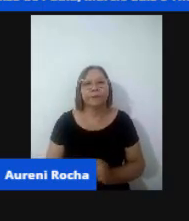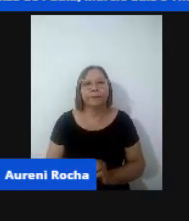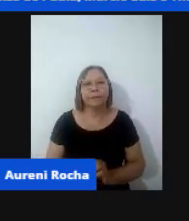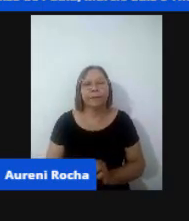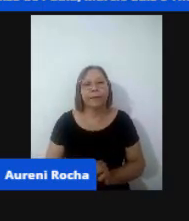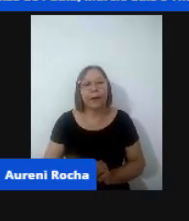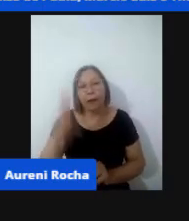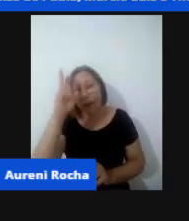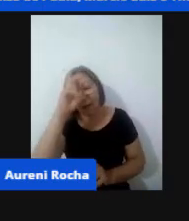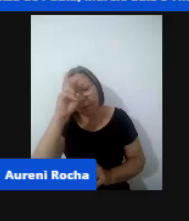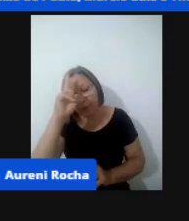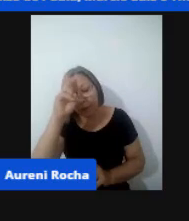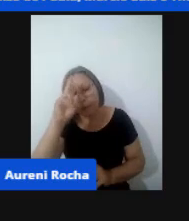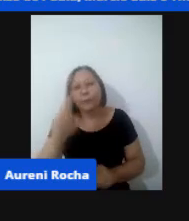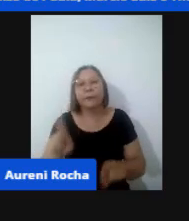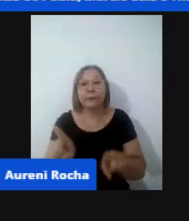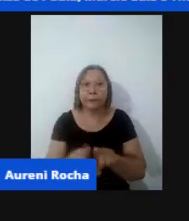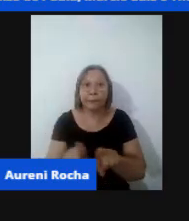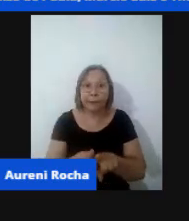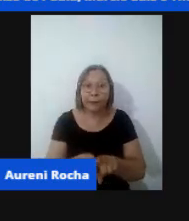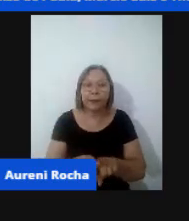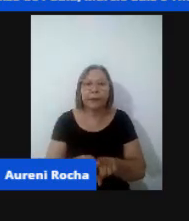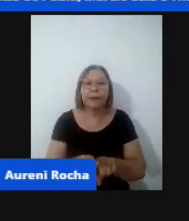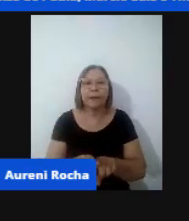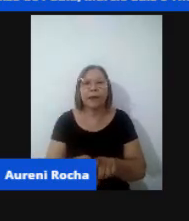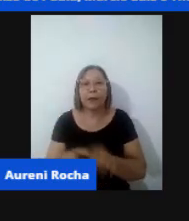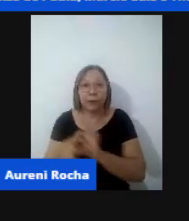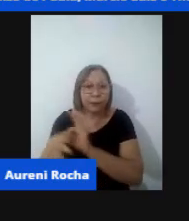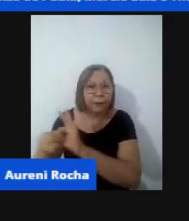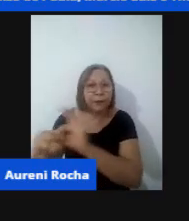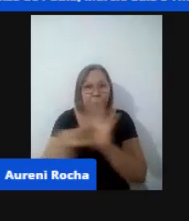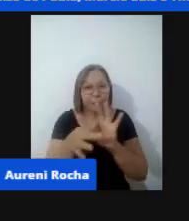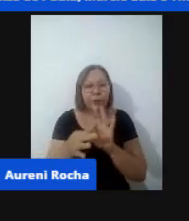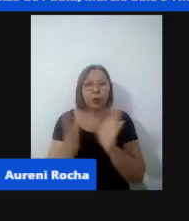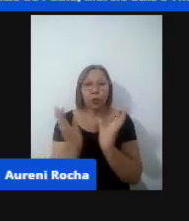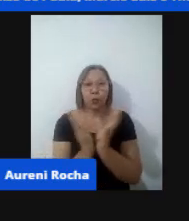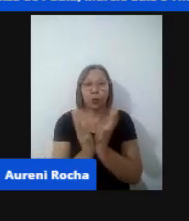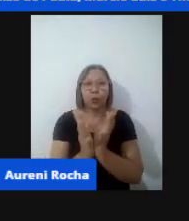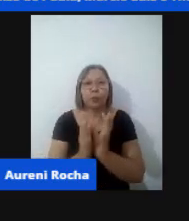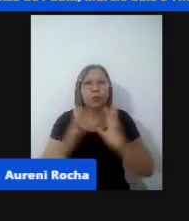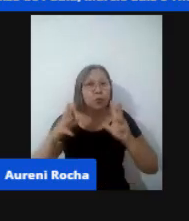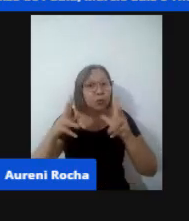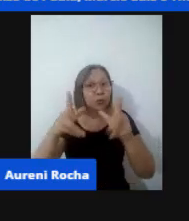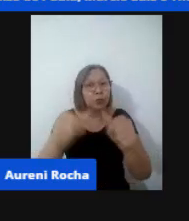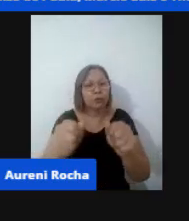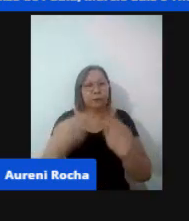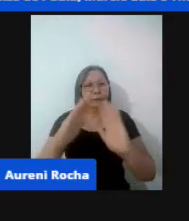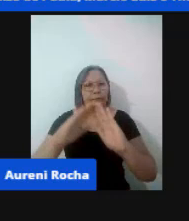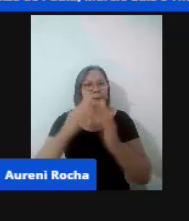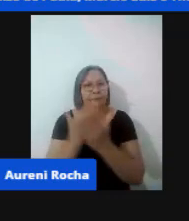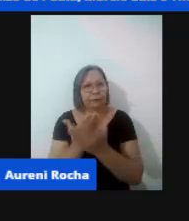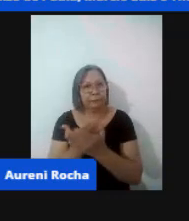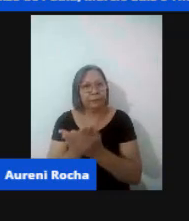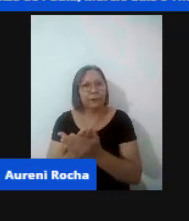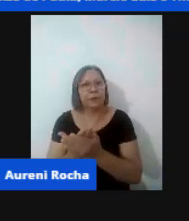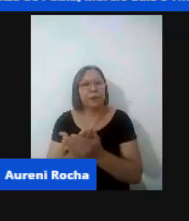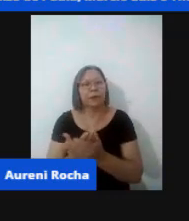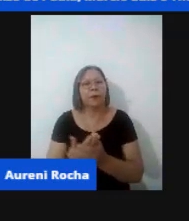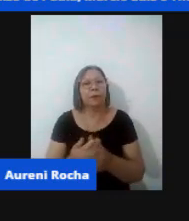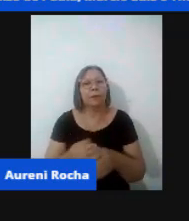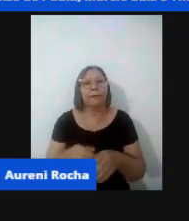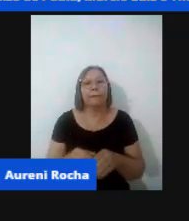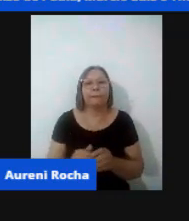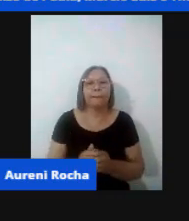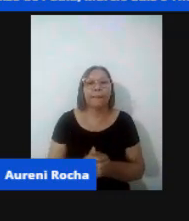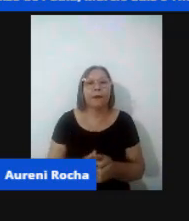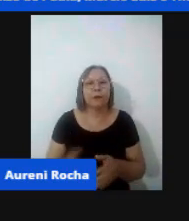Lembrando também a importância do engajamento do grupo escolar. Esse ensino colaborativo, então, se dá com todos do processo. Com